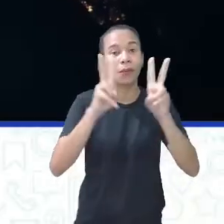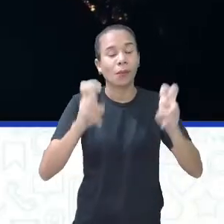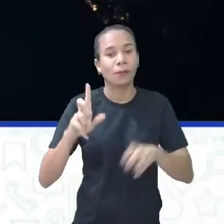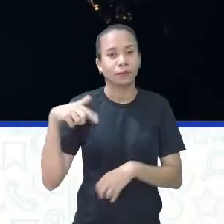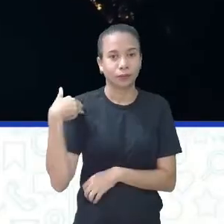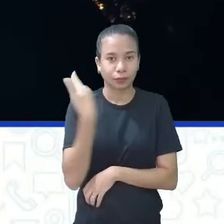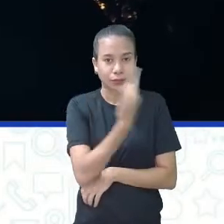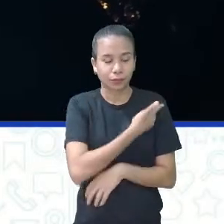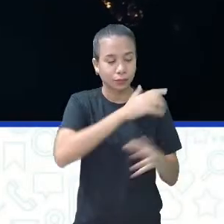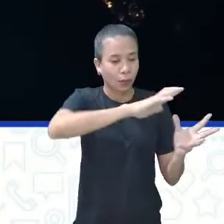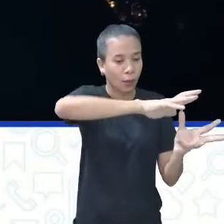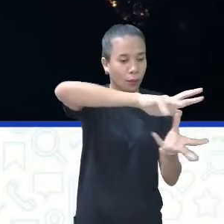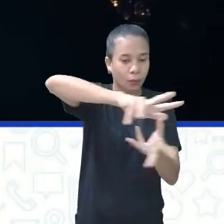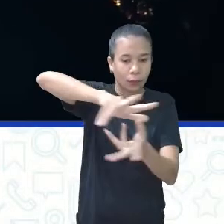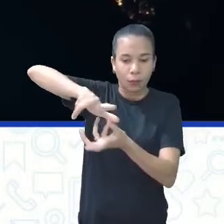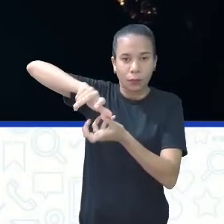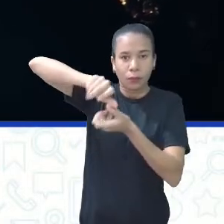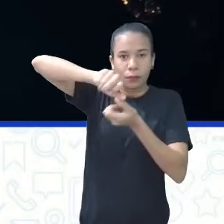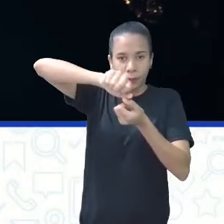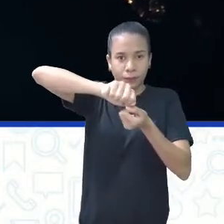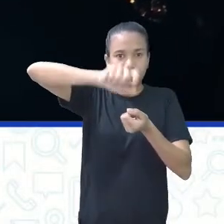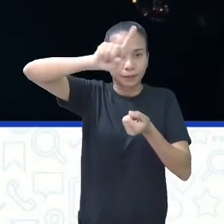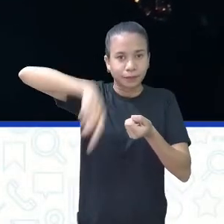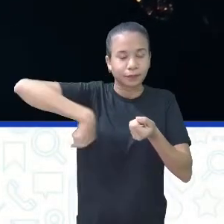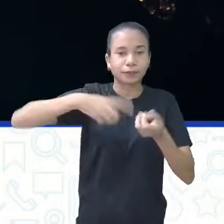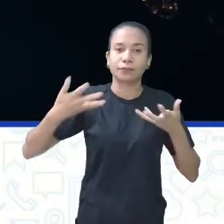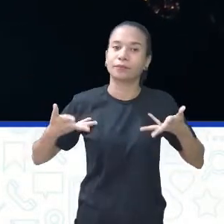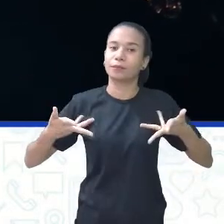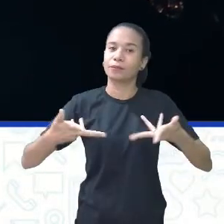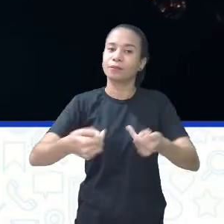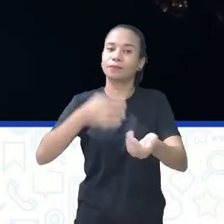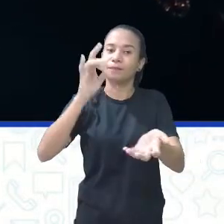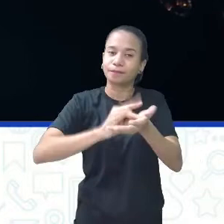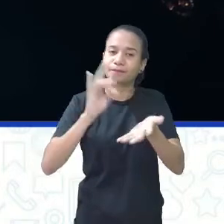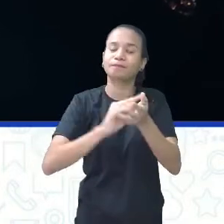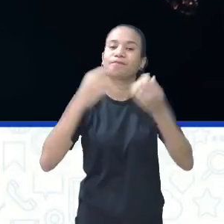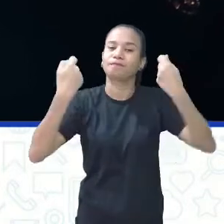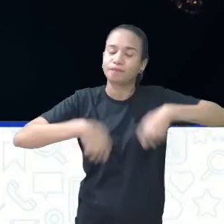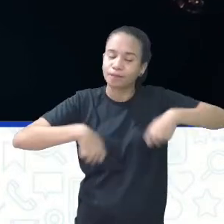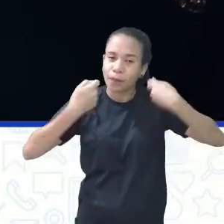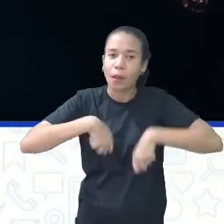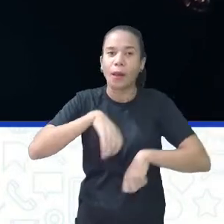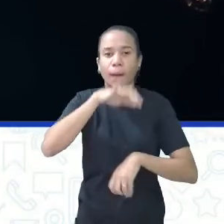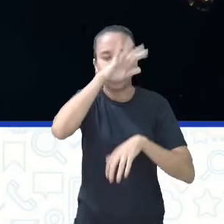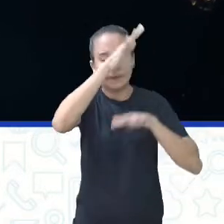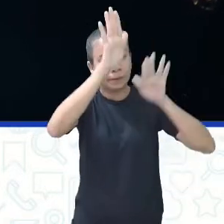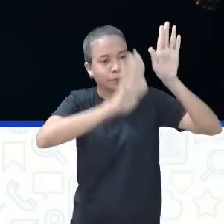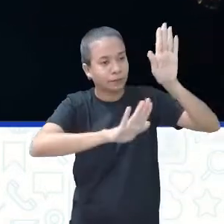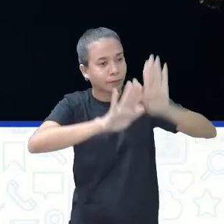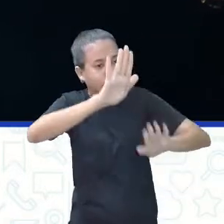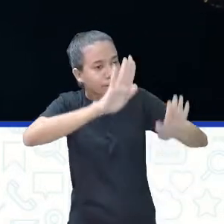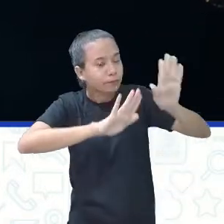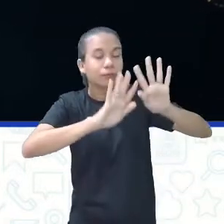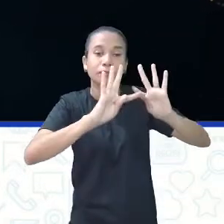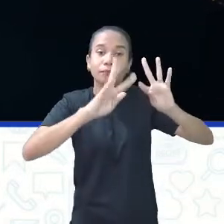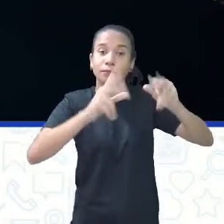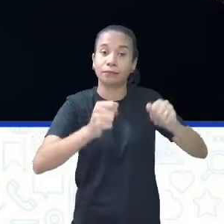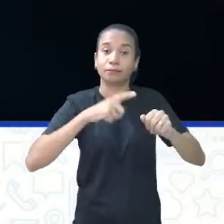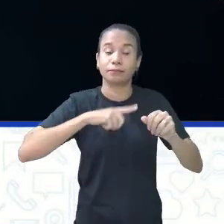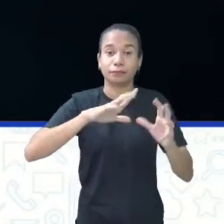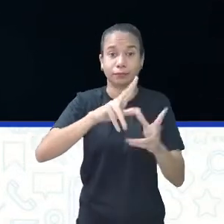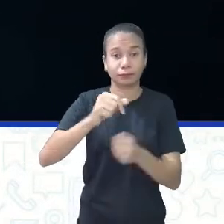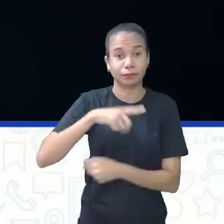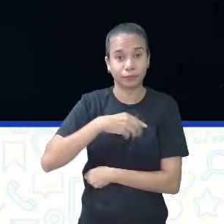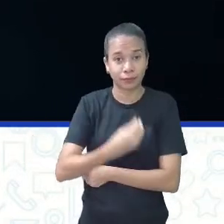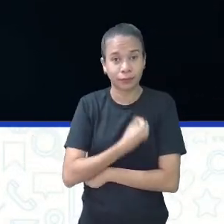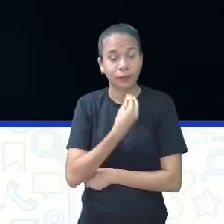ao nosso planeta, não é? Esse planeta maravilhoso, que precisamos cuidar muito bem dele, com tudo que tem nele,